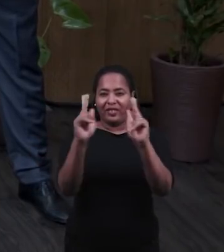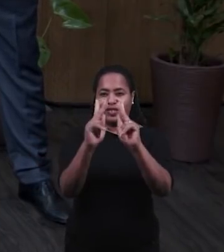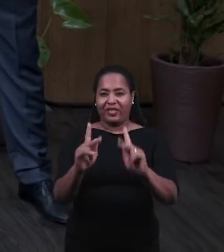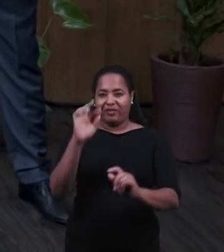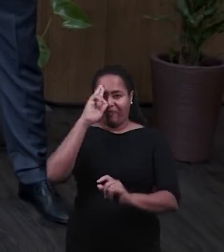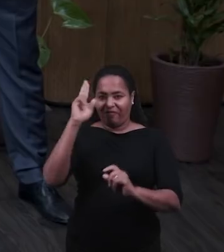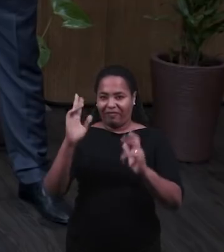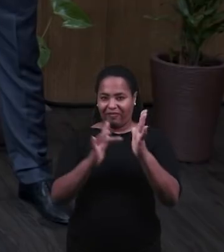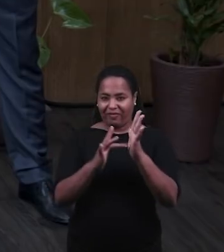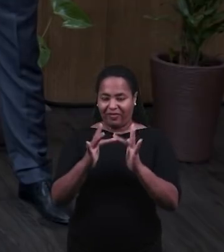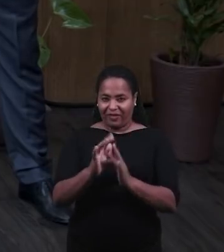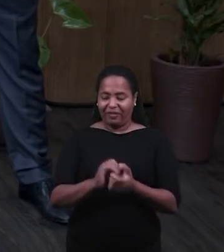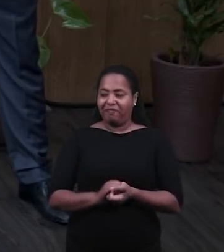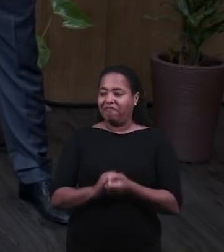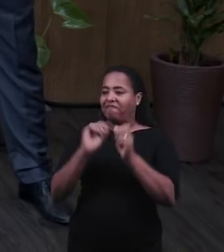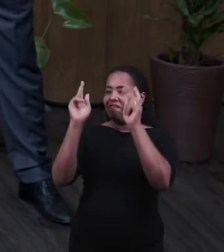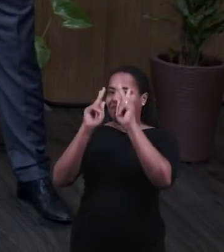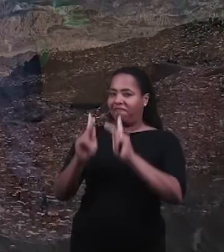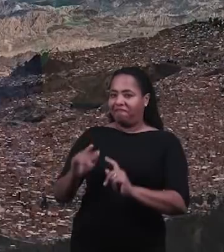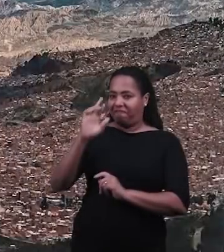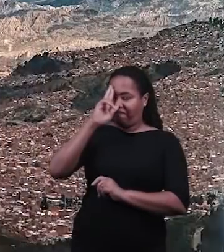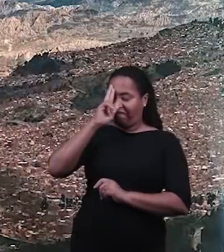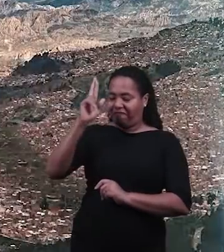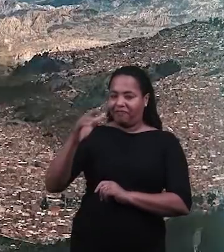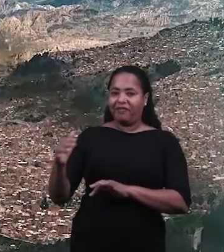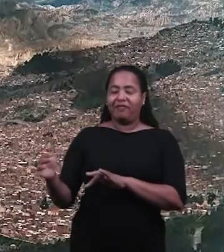Senhor Jesus. A paz do Senhor.